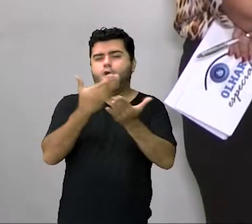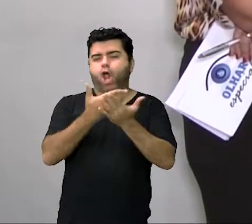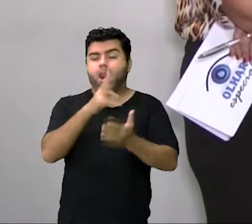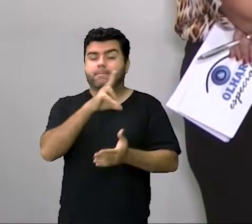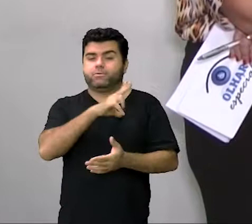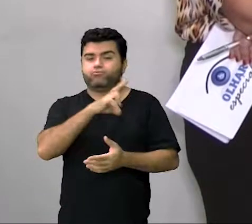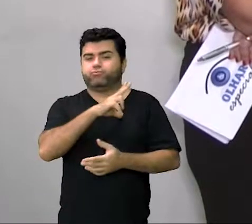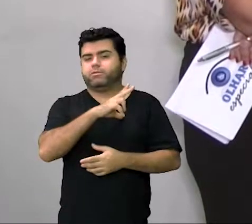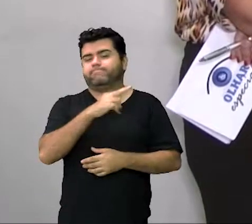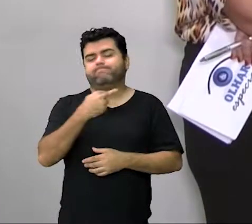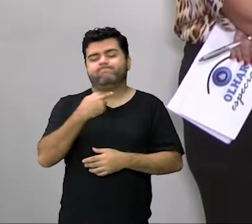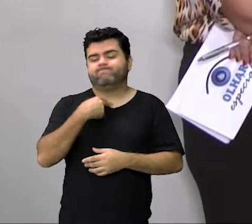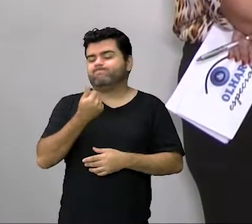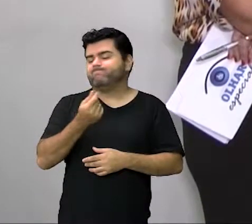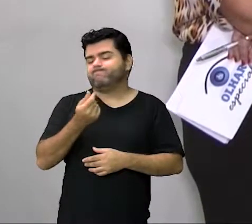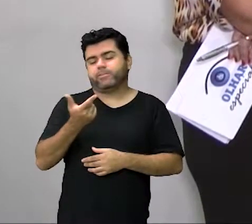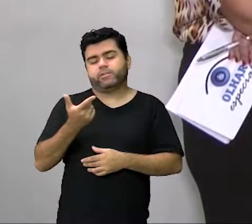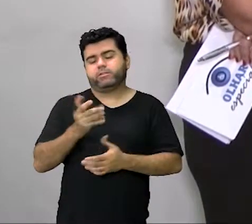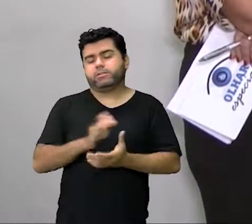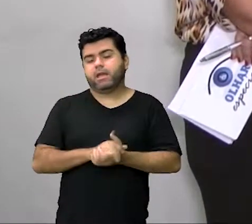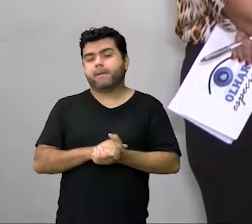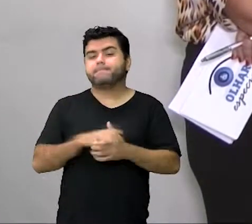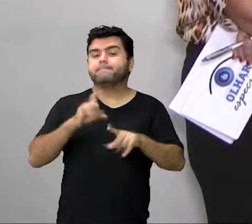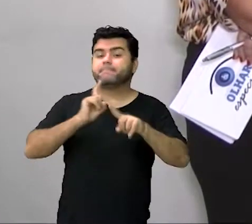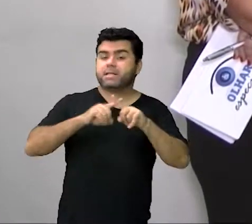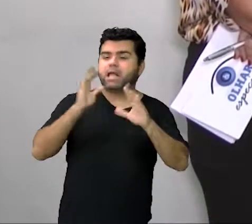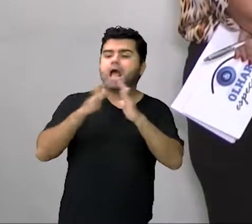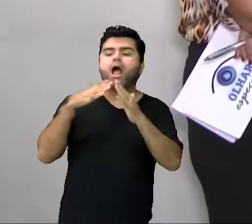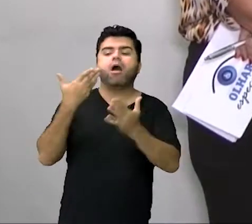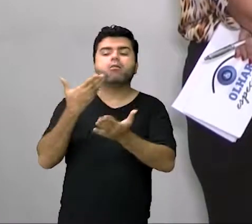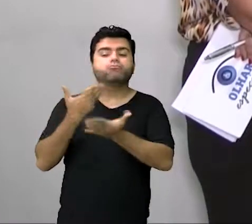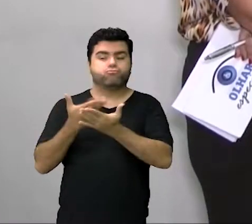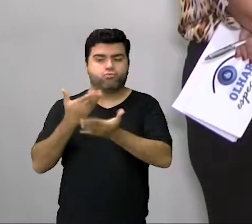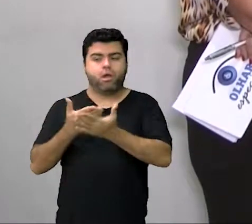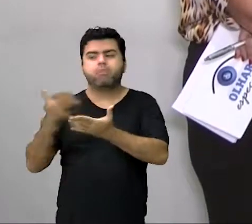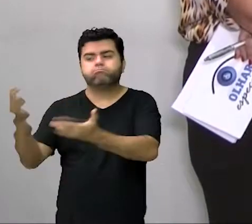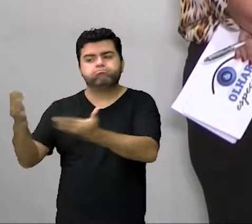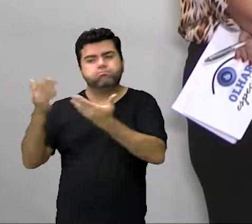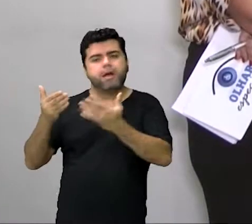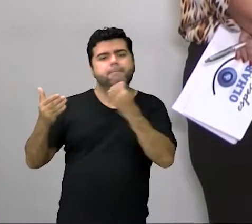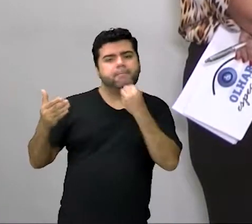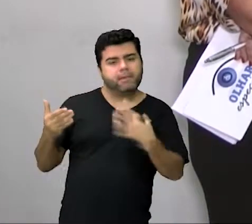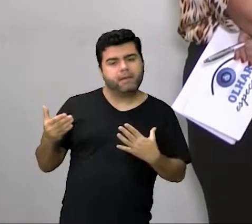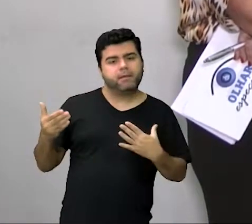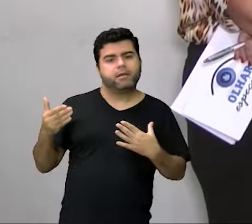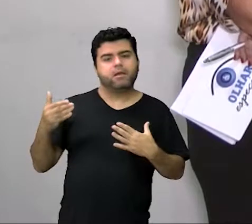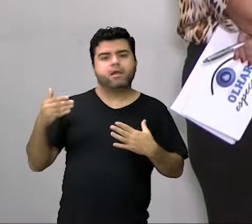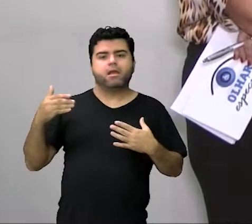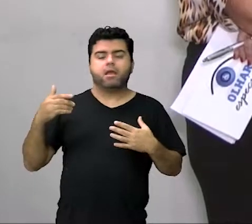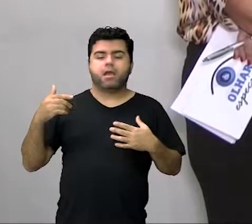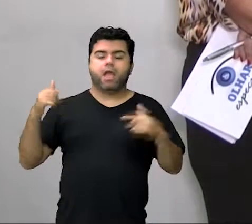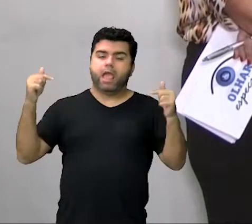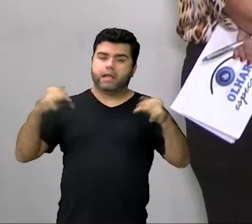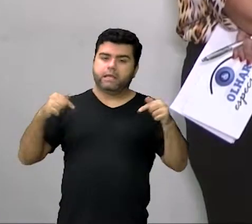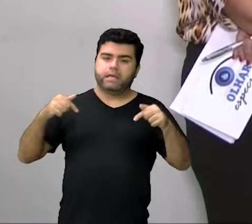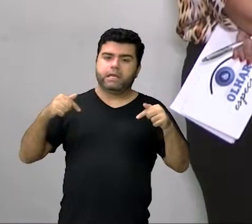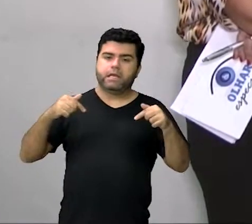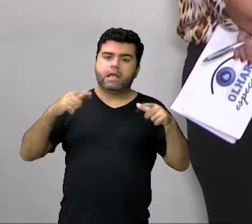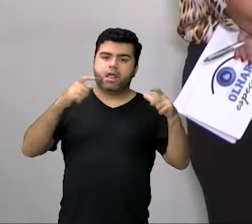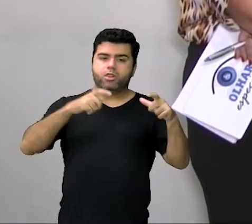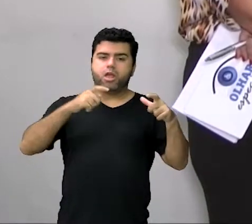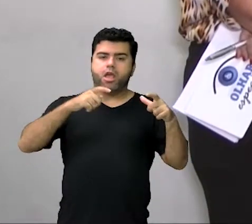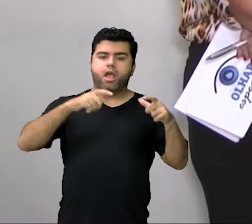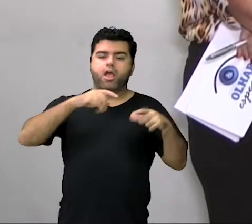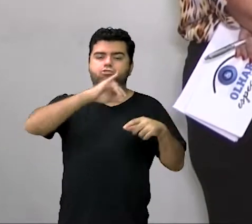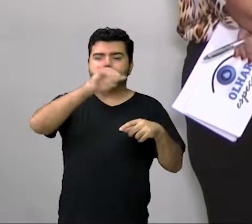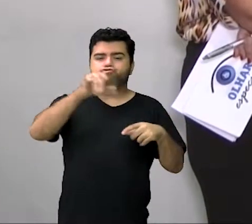particular. Uhum. Porém, a escola nos atende bem, porque é uma escola aqui no bairro do Jardim das